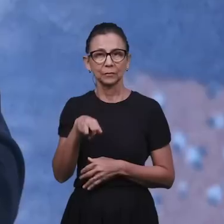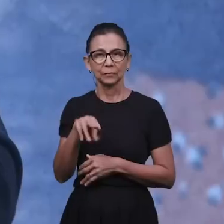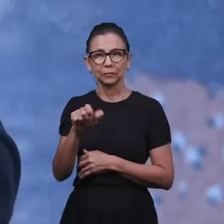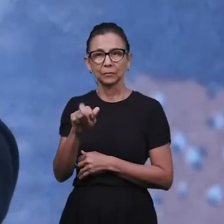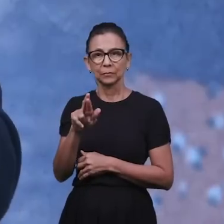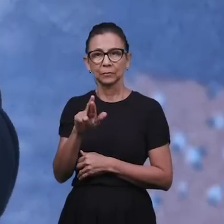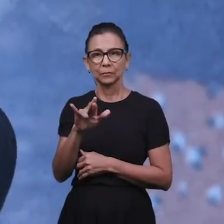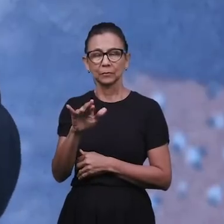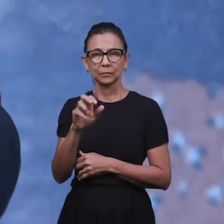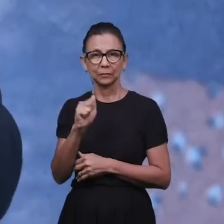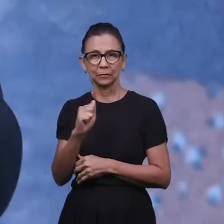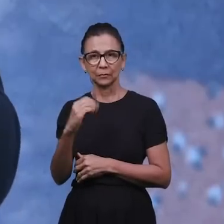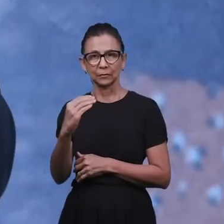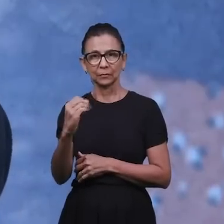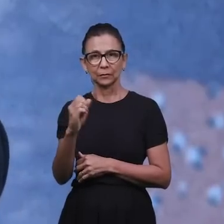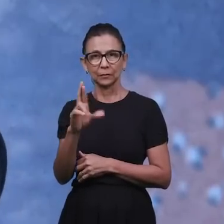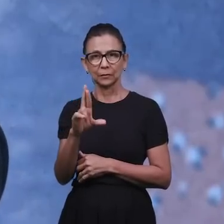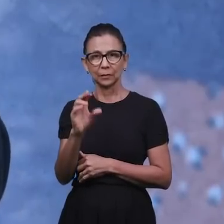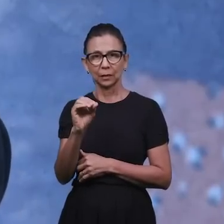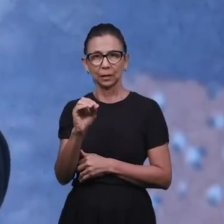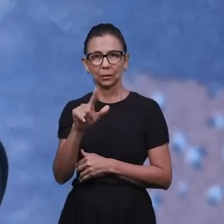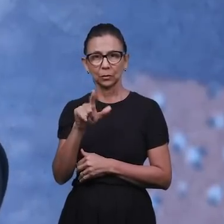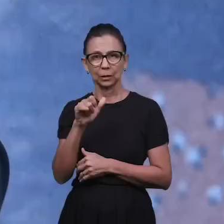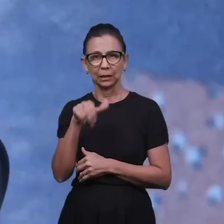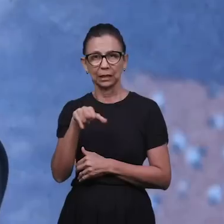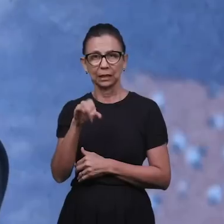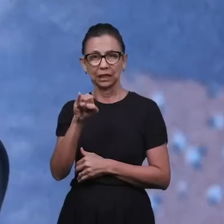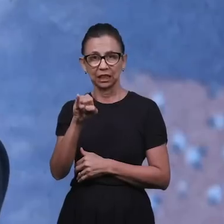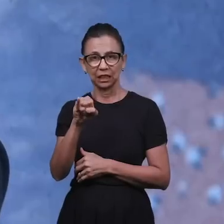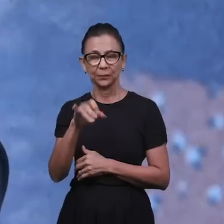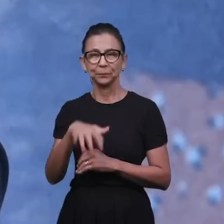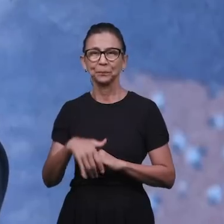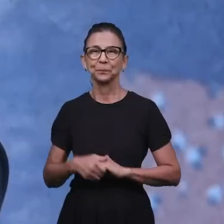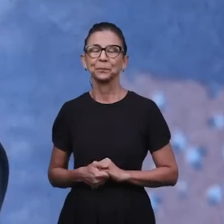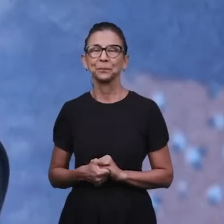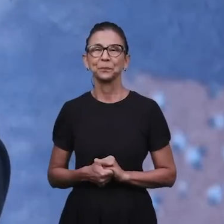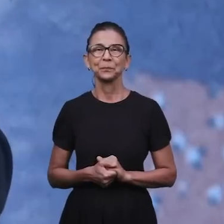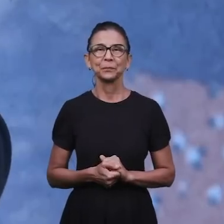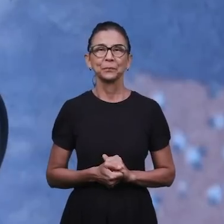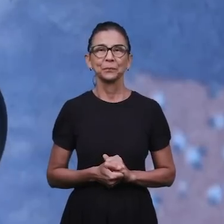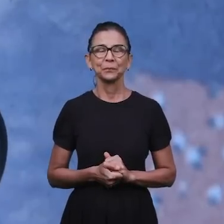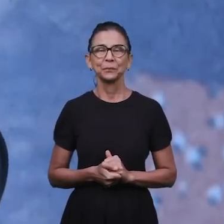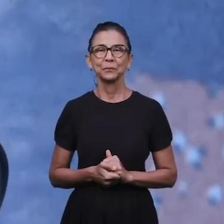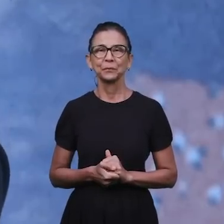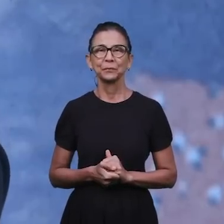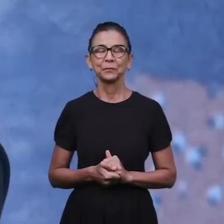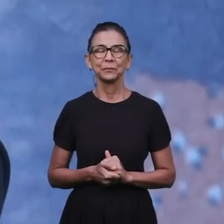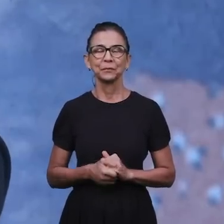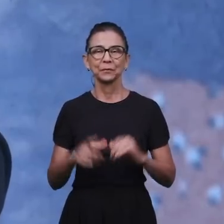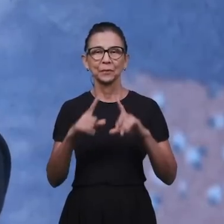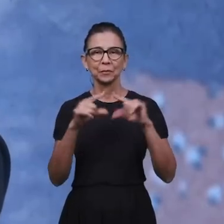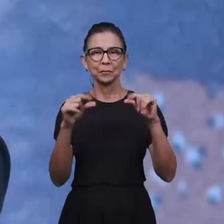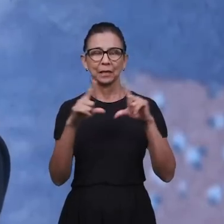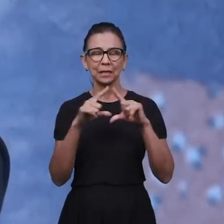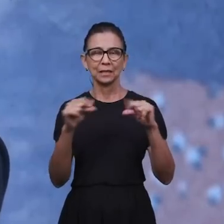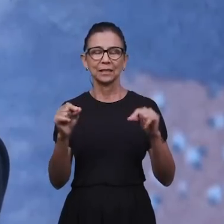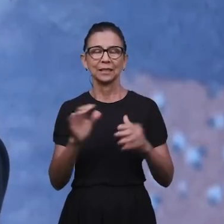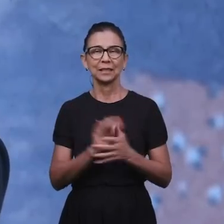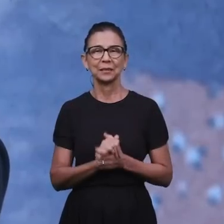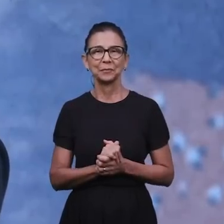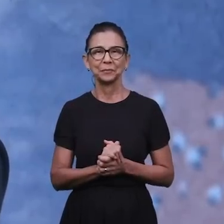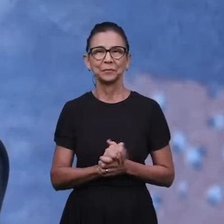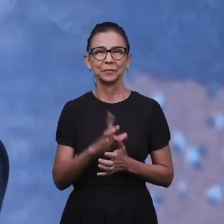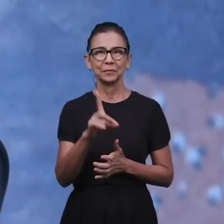agora. Eu tinha falado Maria Carolina. Maria Caroline, da Igreja de Águas Claras, em Brasília. Pastor André, querido pastor André também. Um